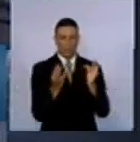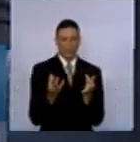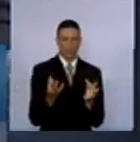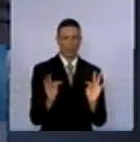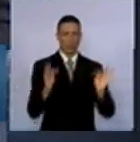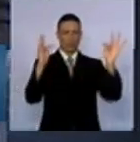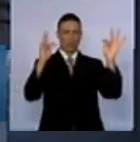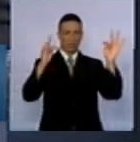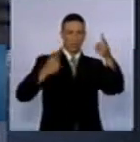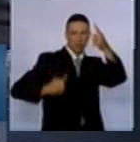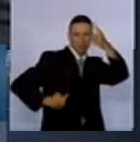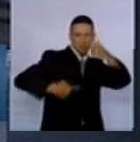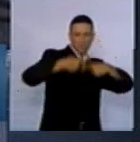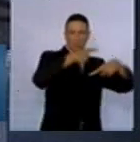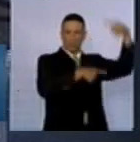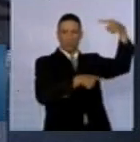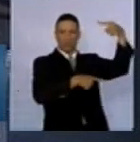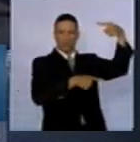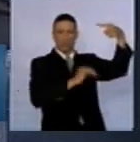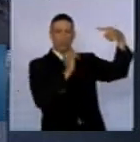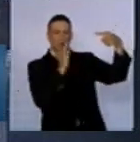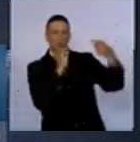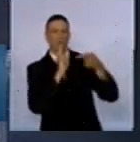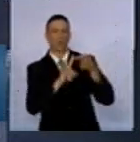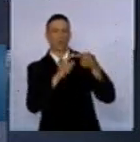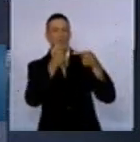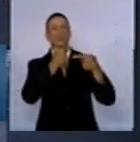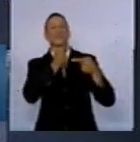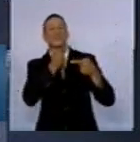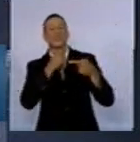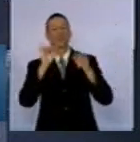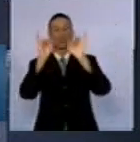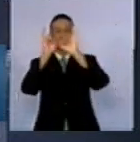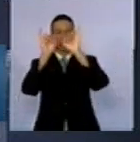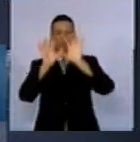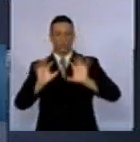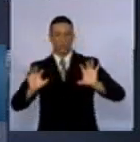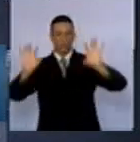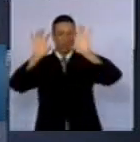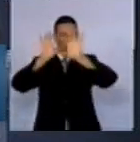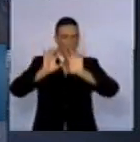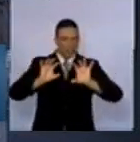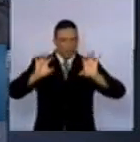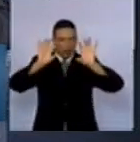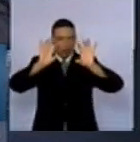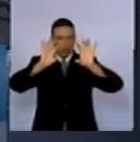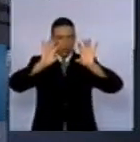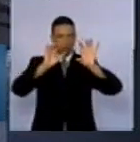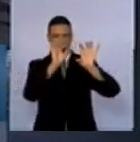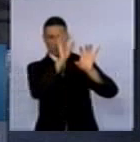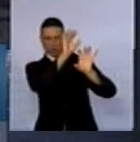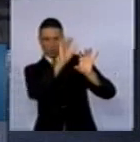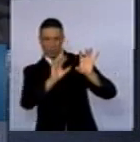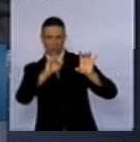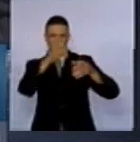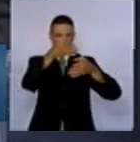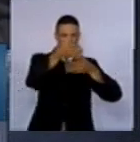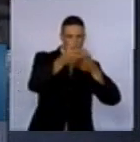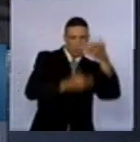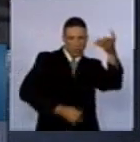tecnologias são vós imagem todos os componentes dados